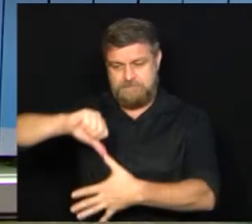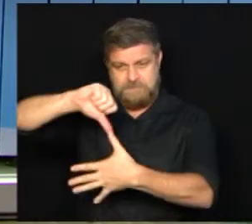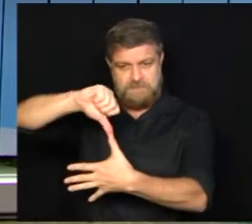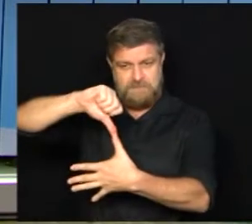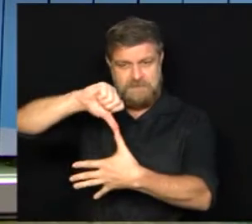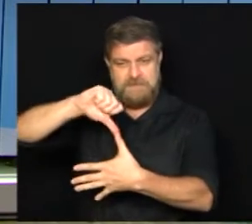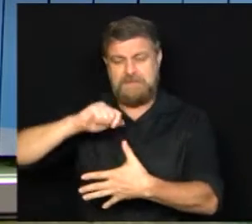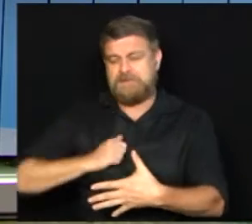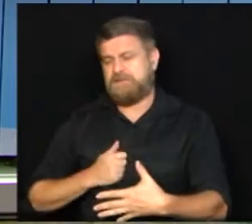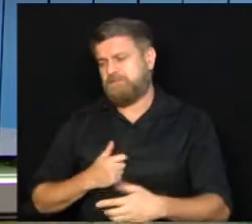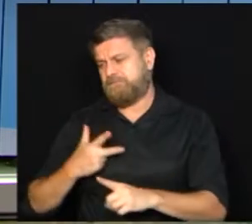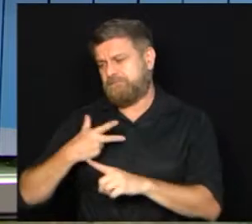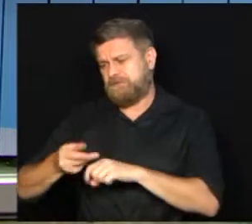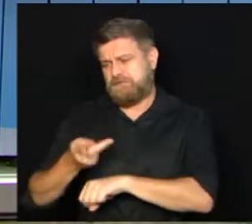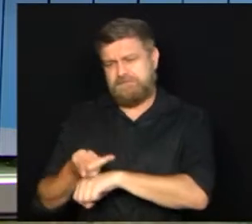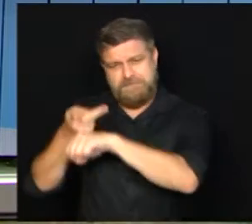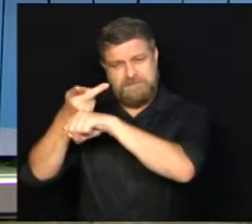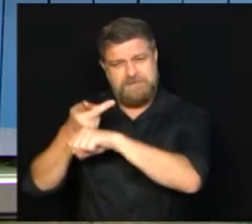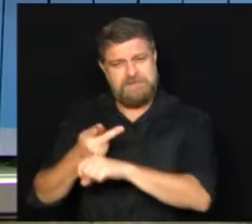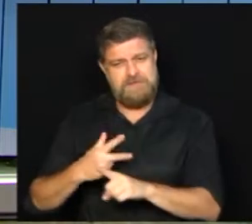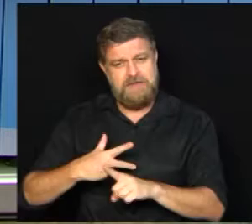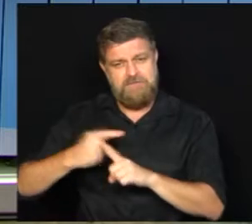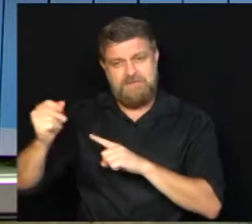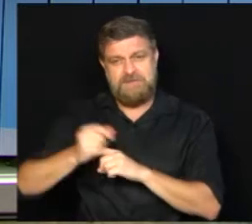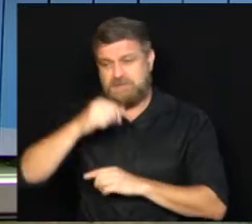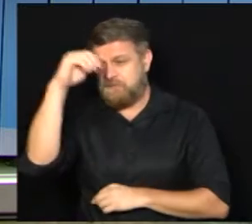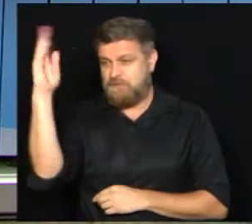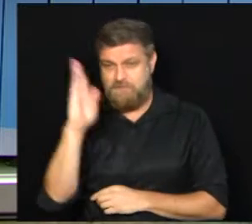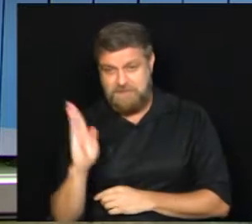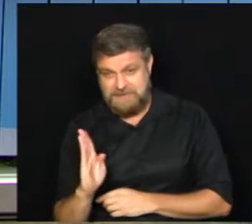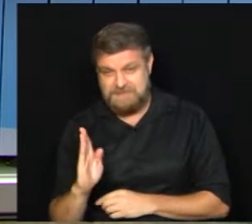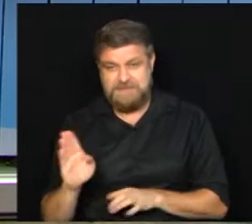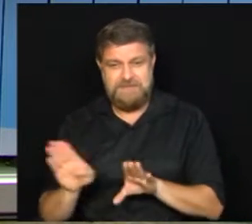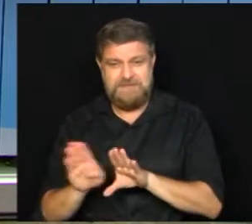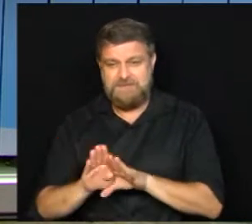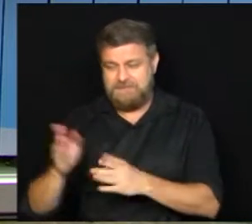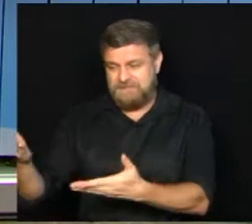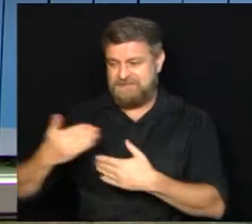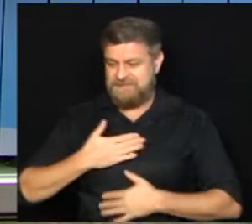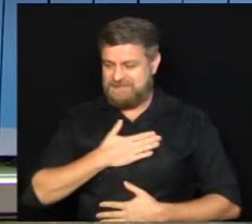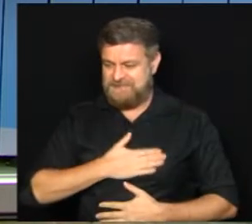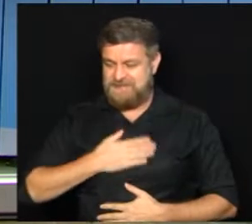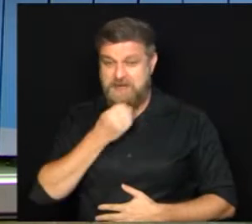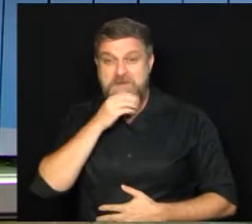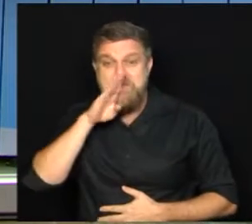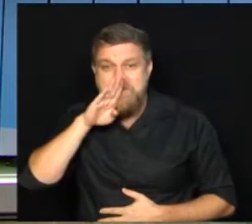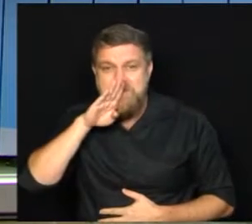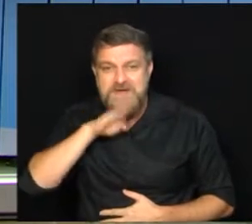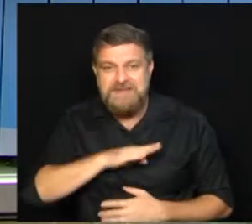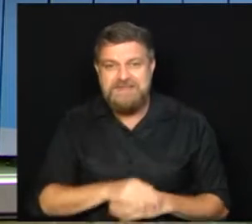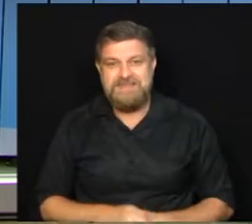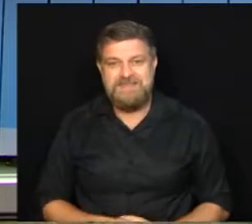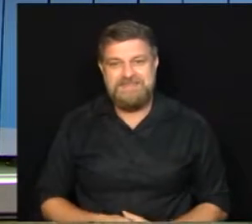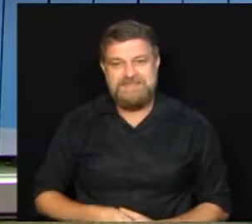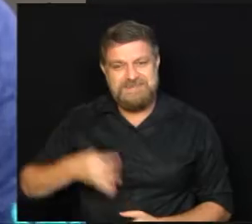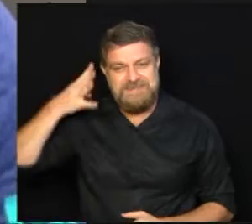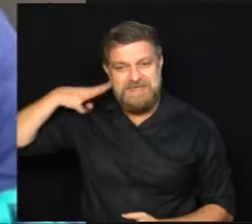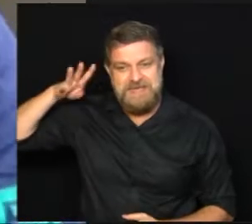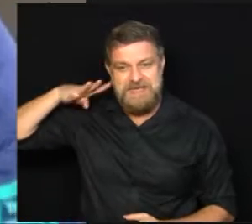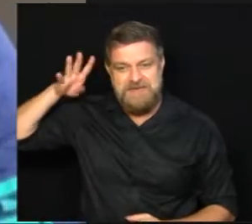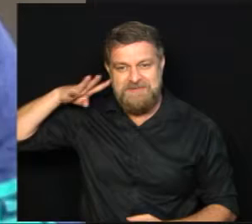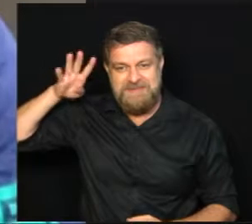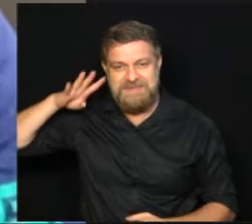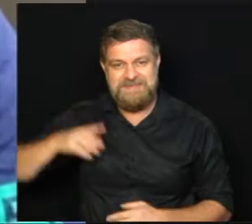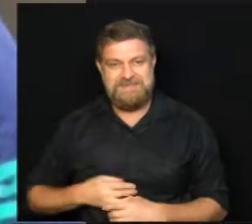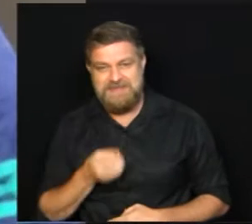sub-15, sub-17, campeã brasileira sub-20. Seja bem-vinda e boa tarde, Emily. Boa